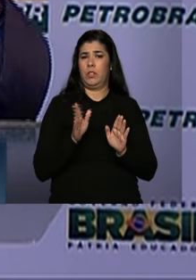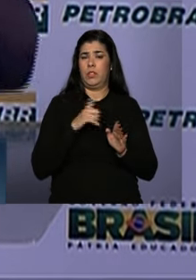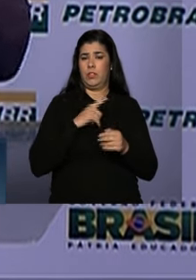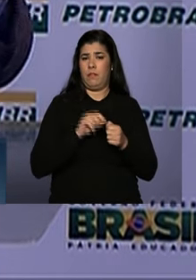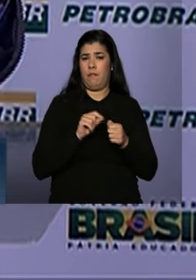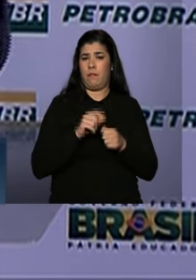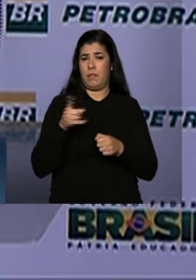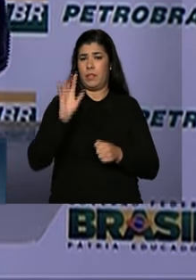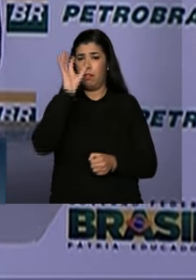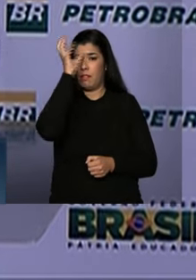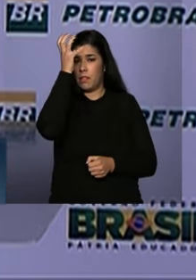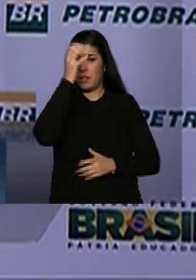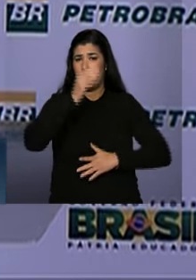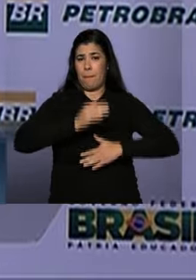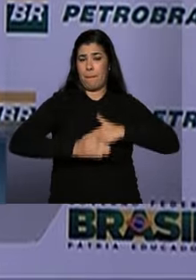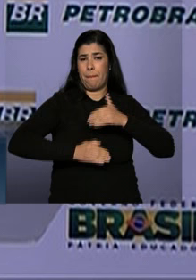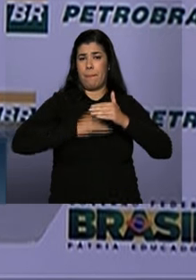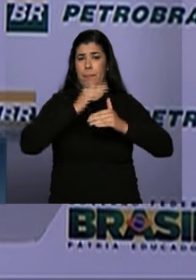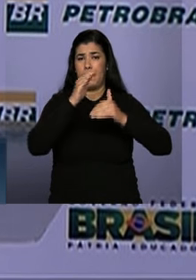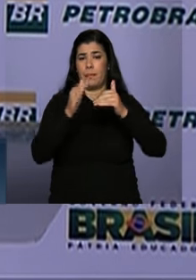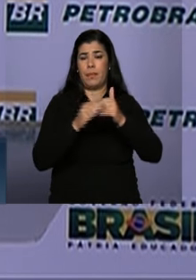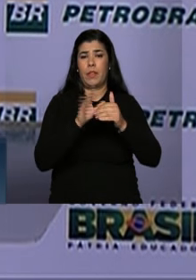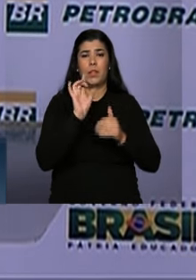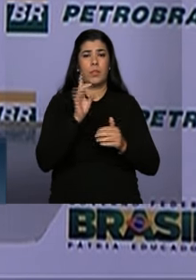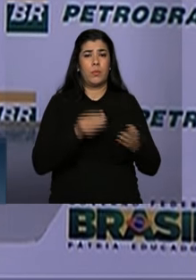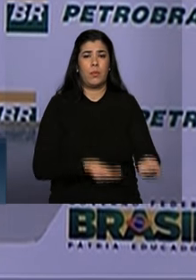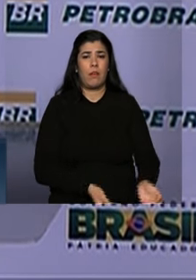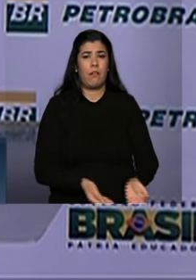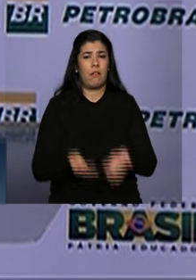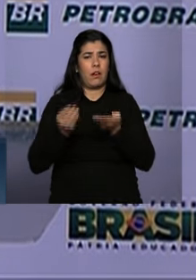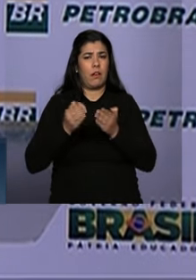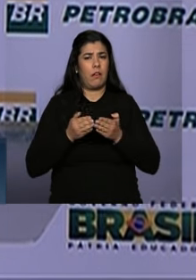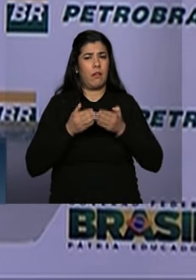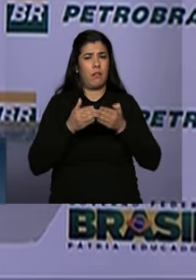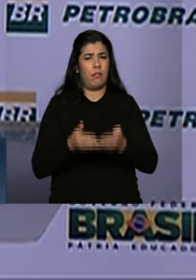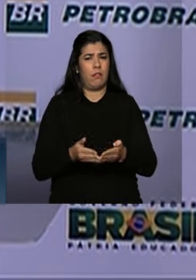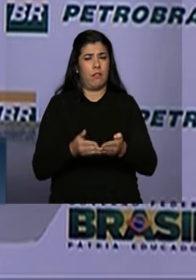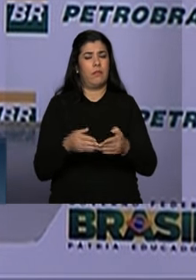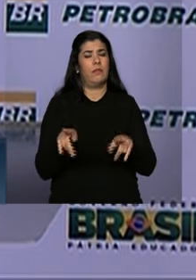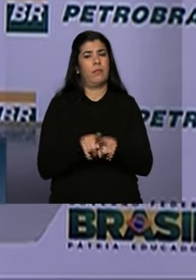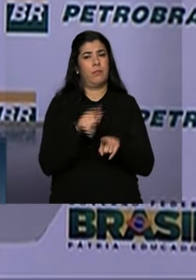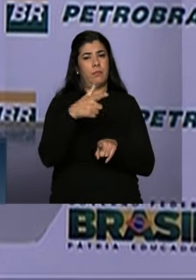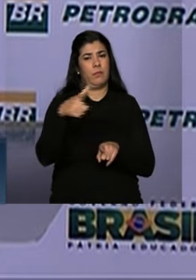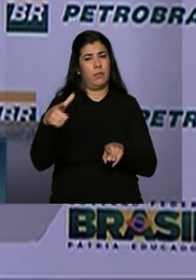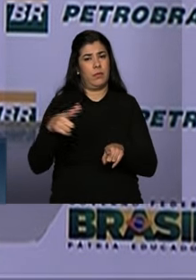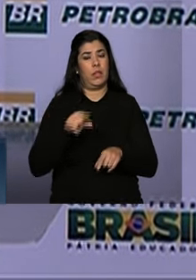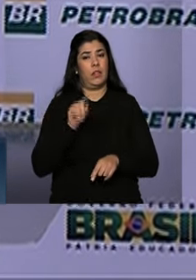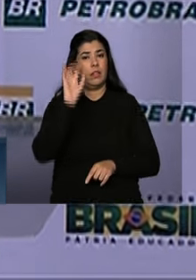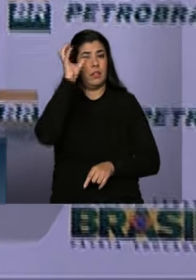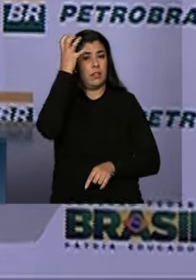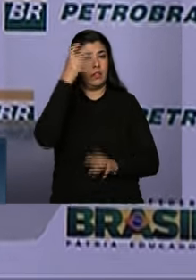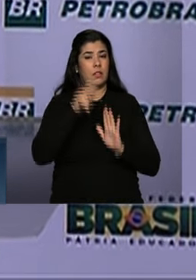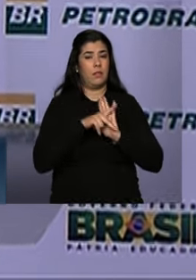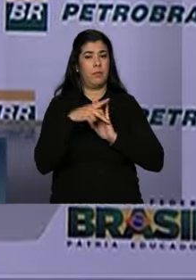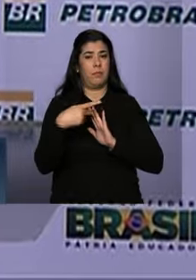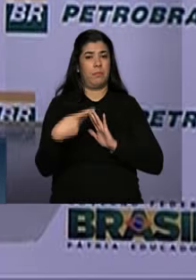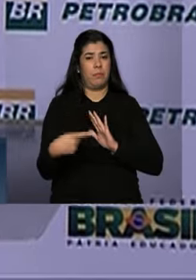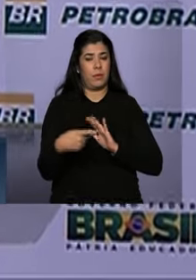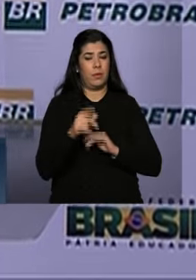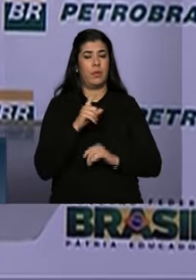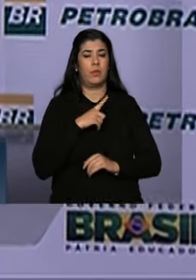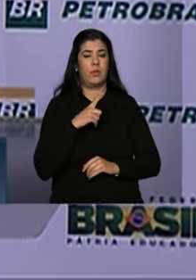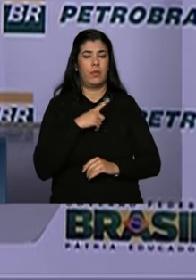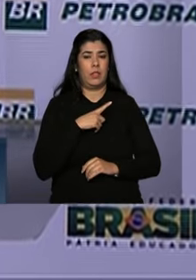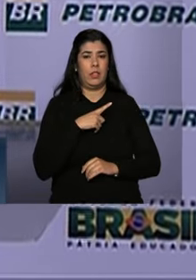decisão vai além apenas da entrega dos navios, senhora presidenta. Essa decisão vai